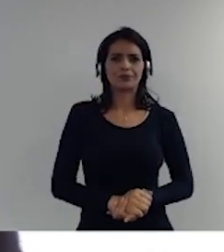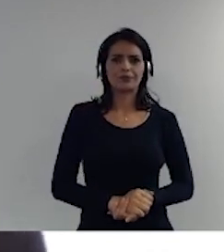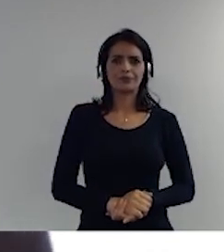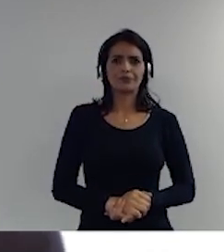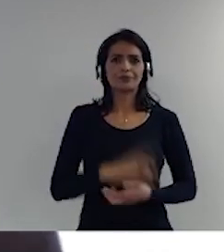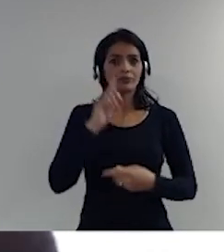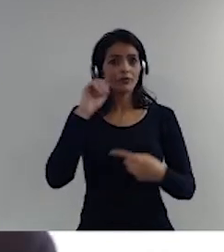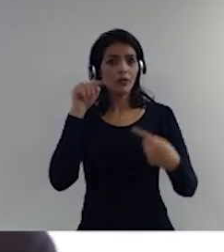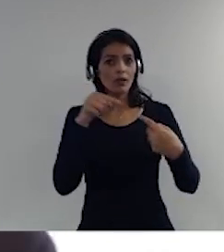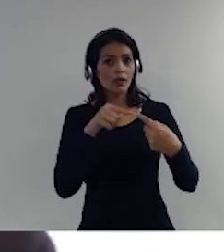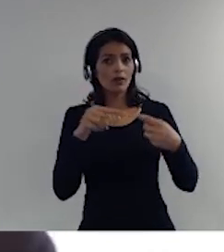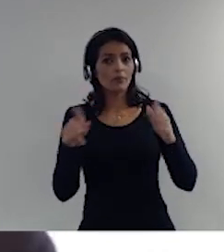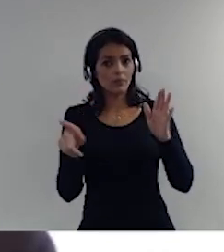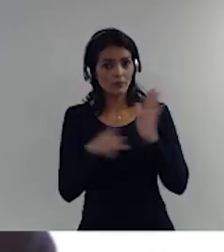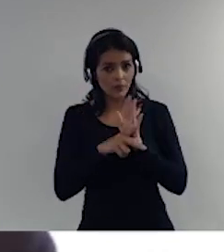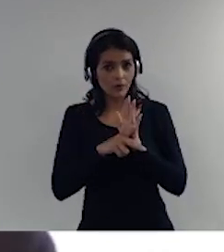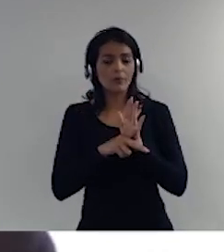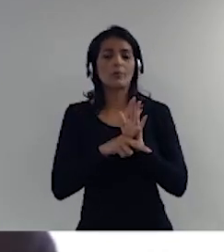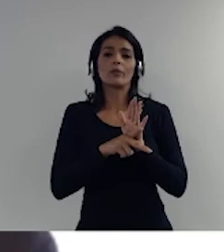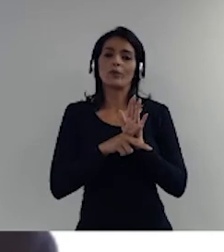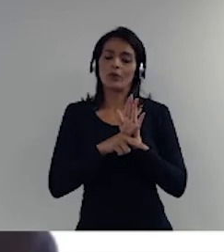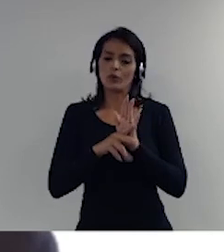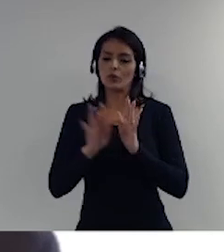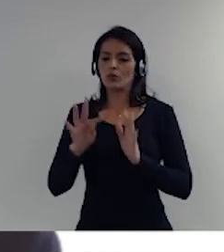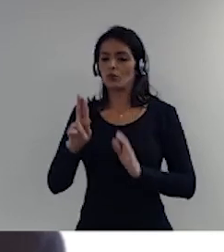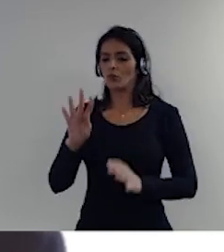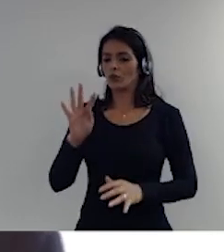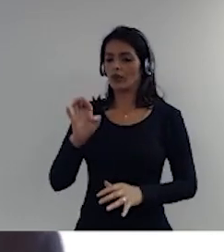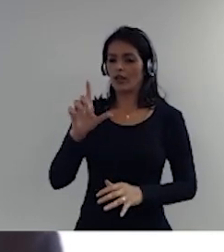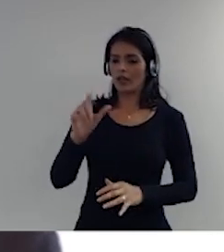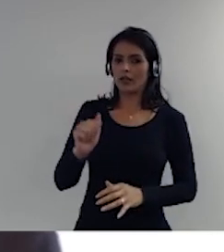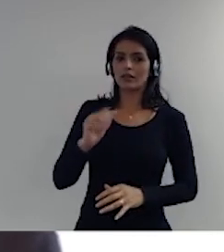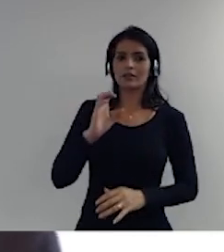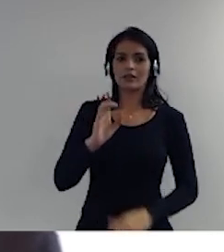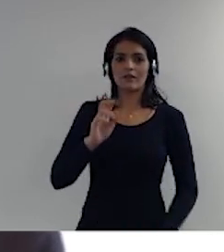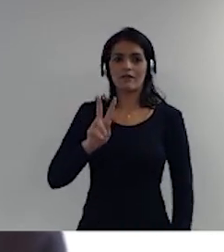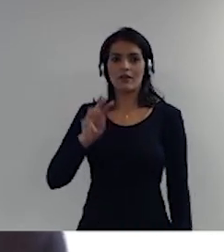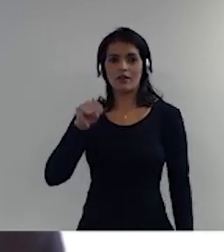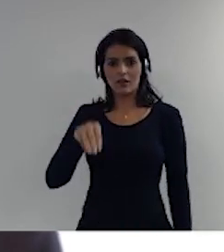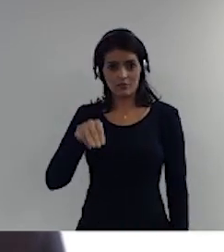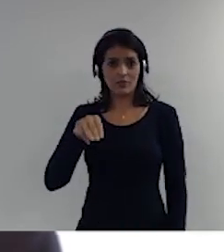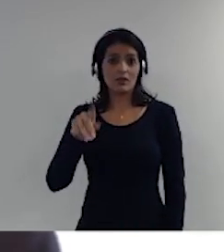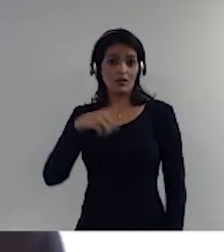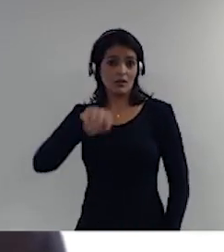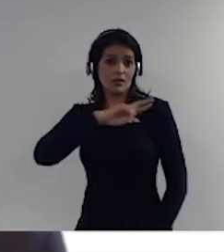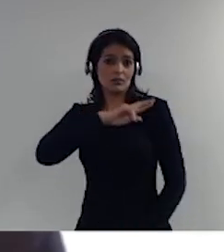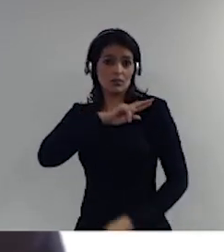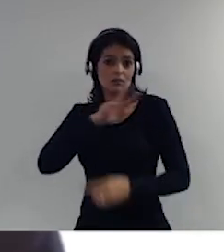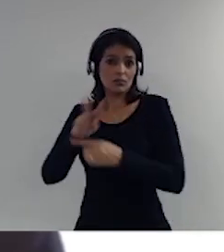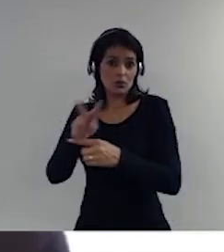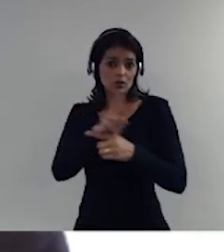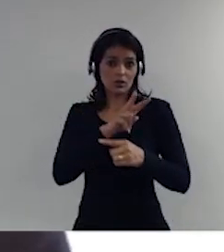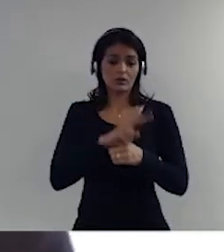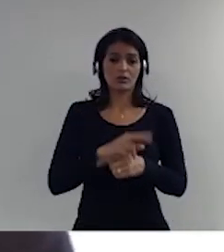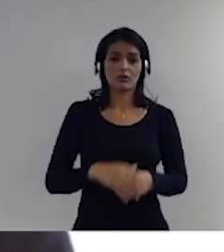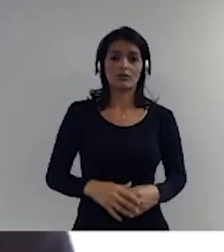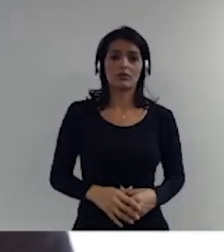os objetivos e as tutelas que cabem à CVM proteger. Então, foi